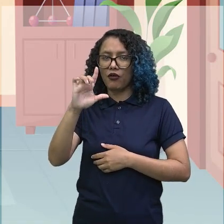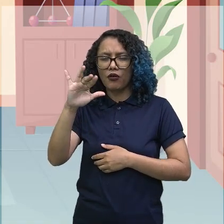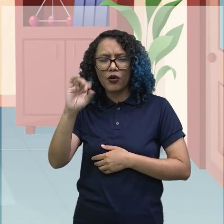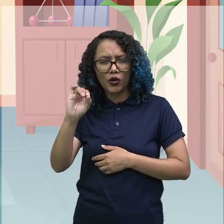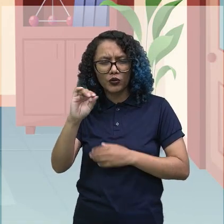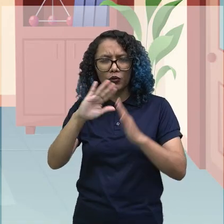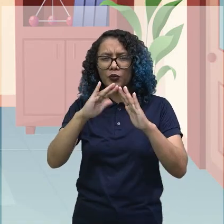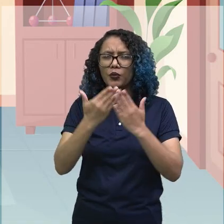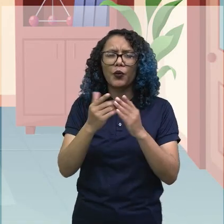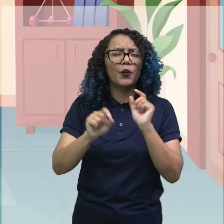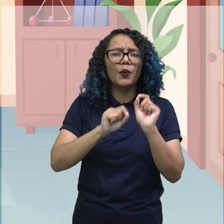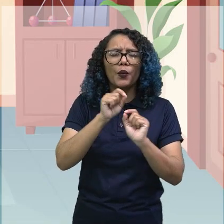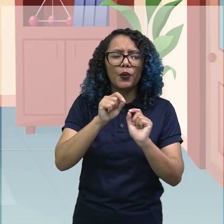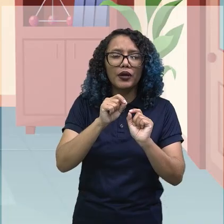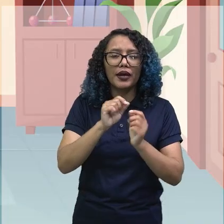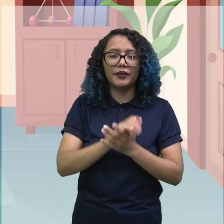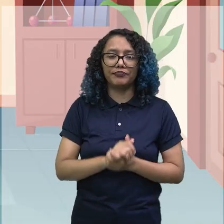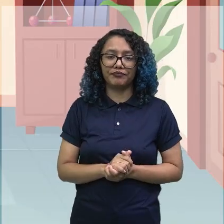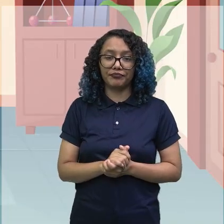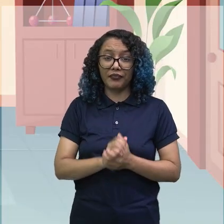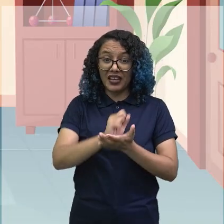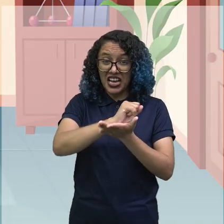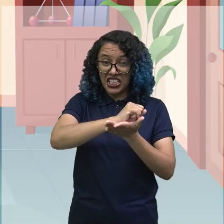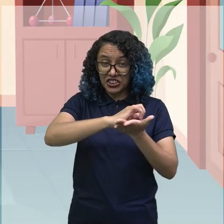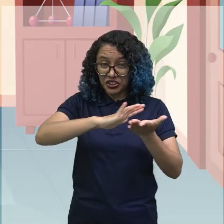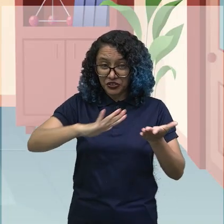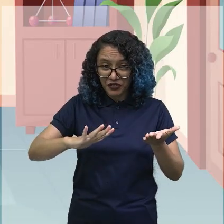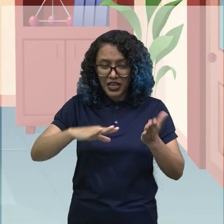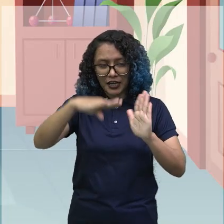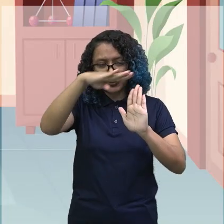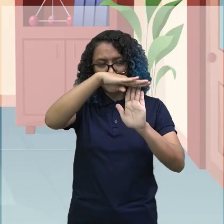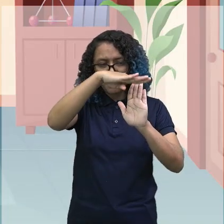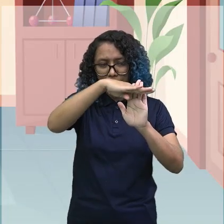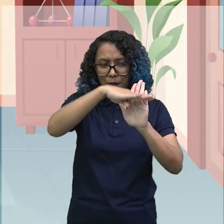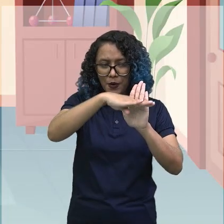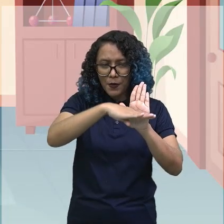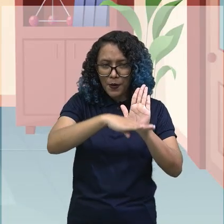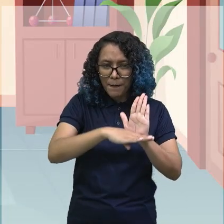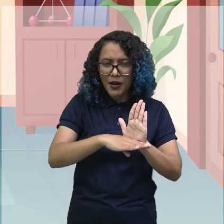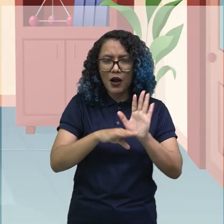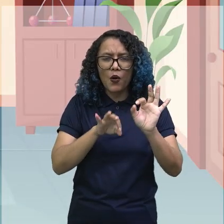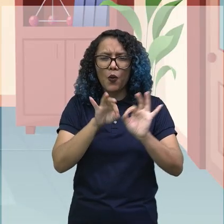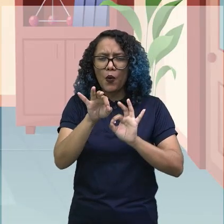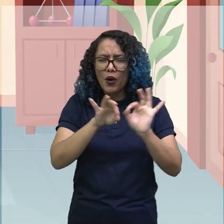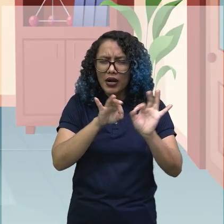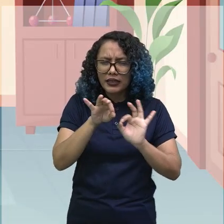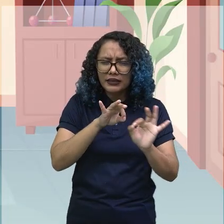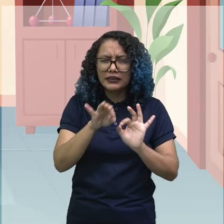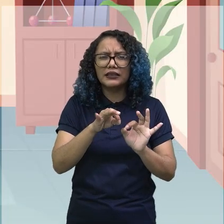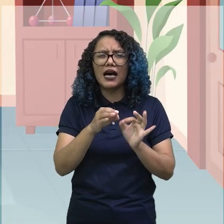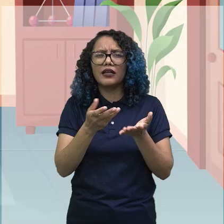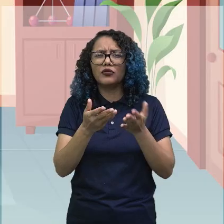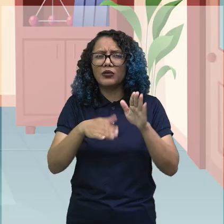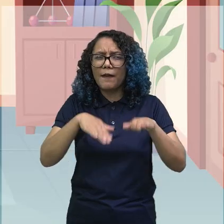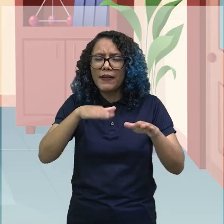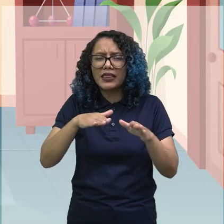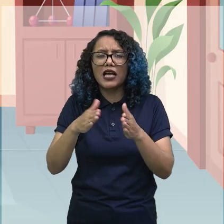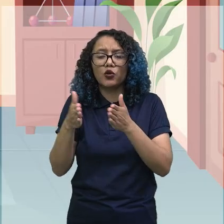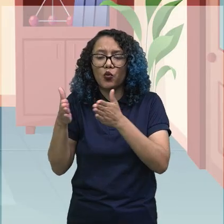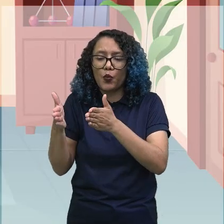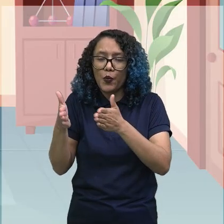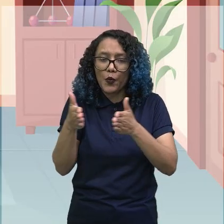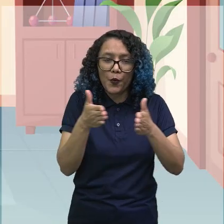uma listagem de trabalhos realizados pelo aluno, organizados de forma cronológica,